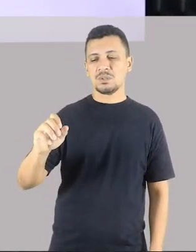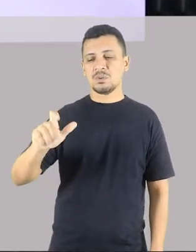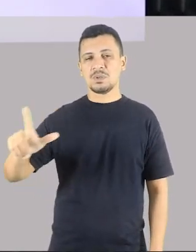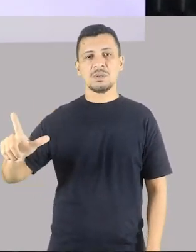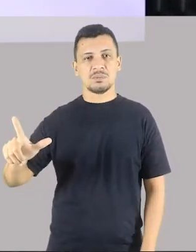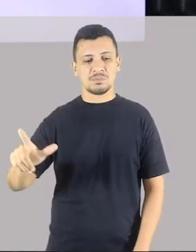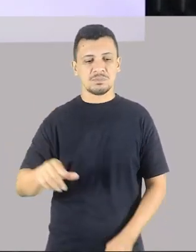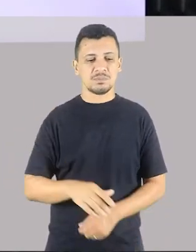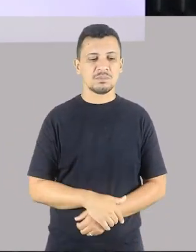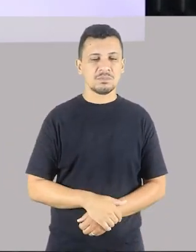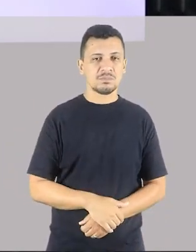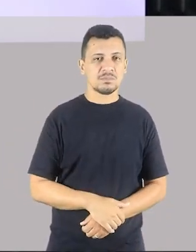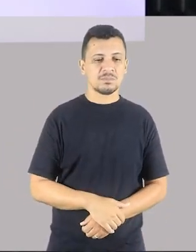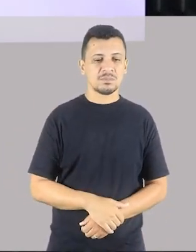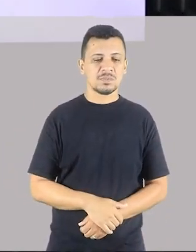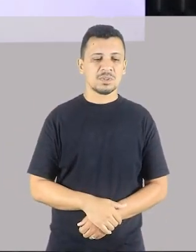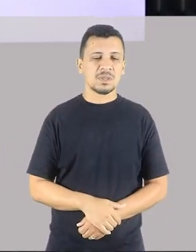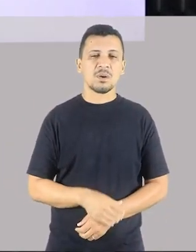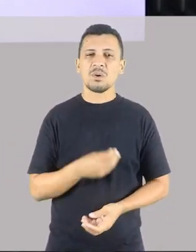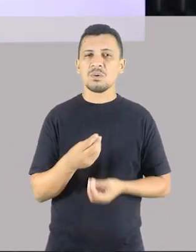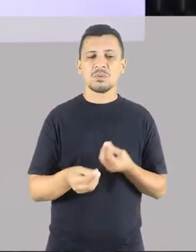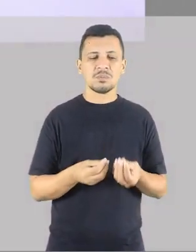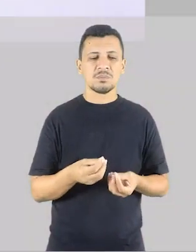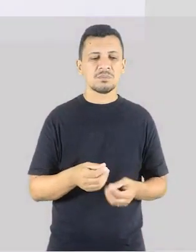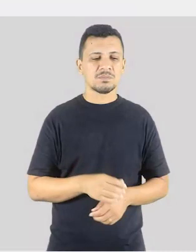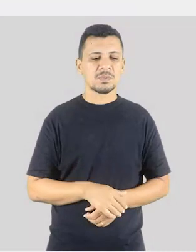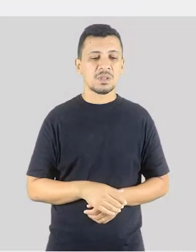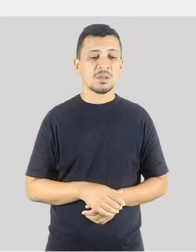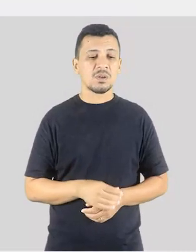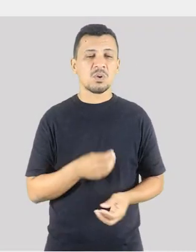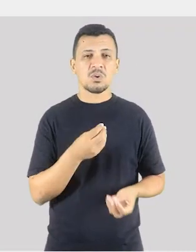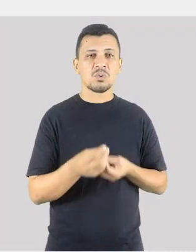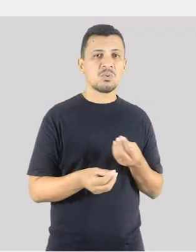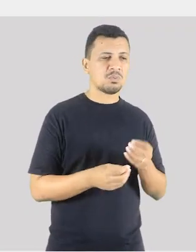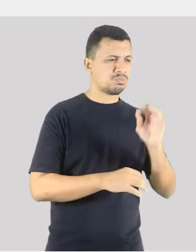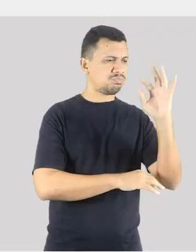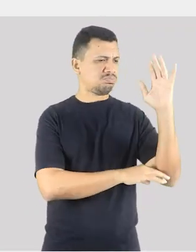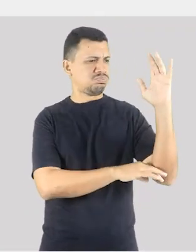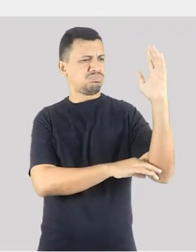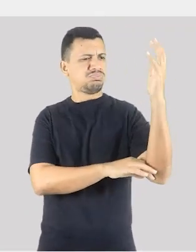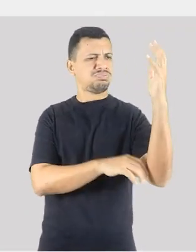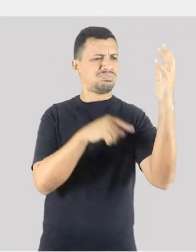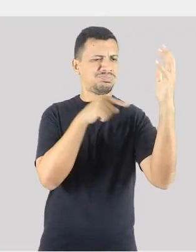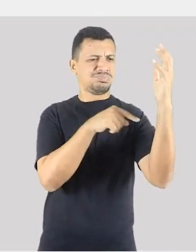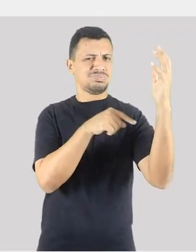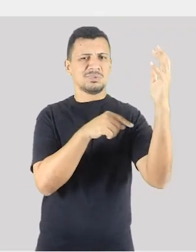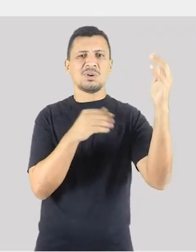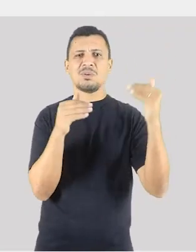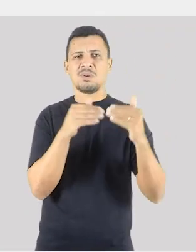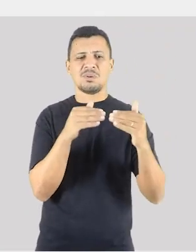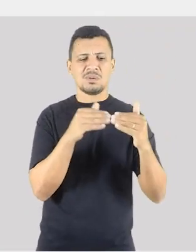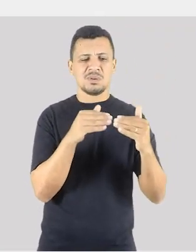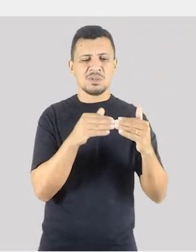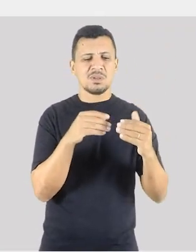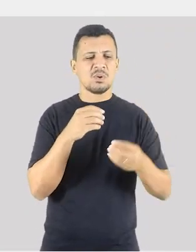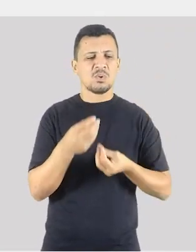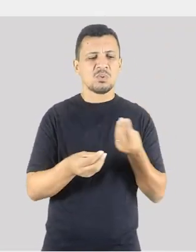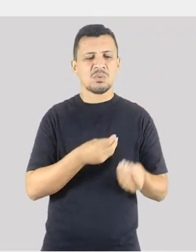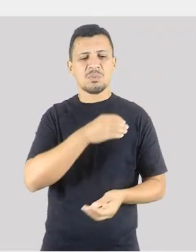Barros, cuiabano. Ele diz assim: para entrar em estado de árvore, é preciso partir de um torpor animal